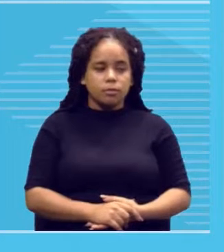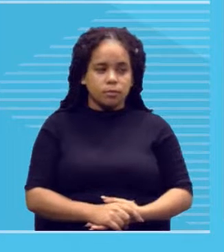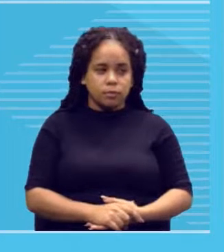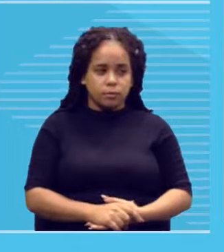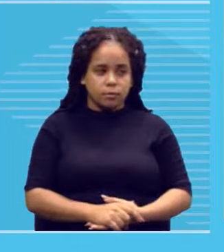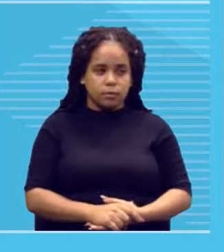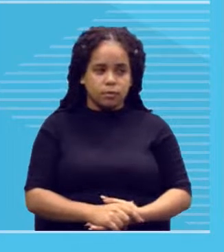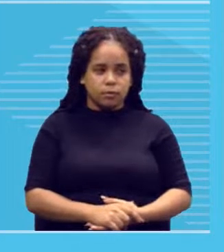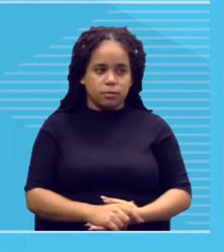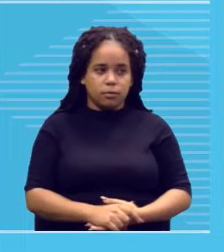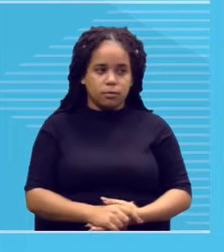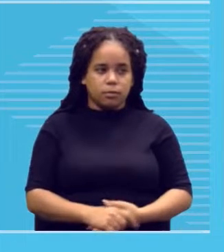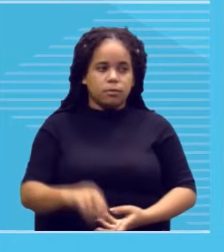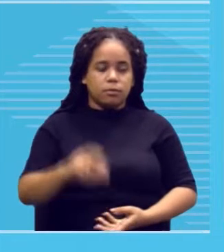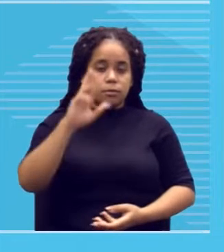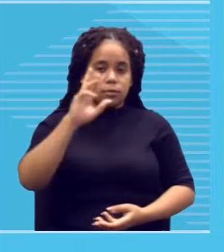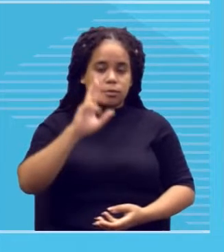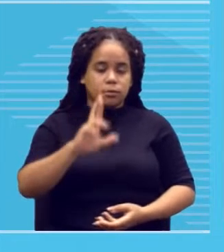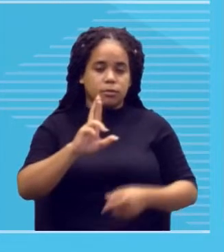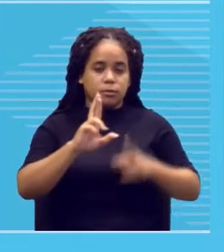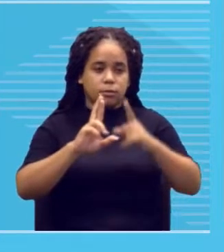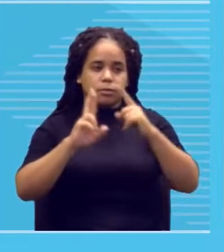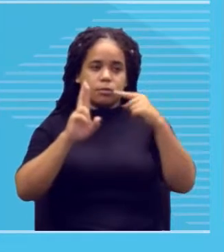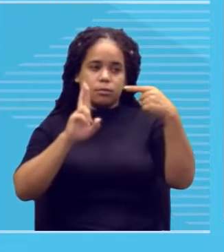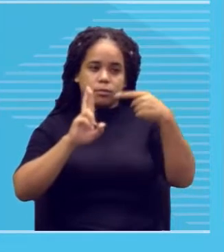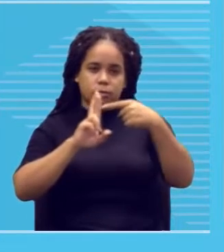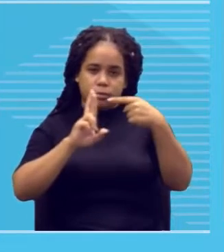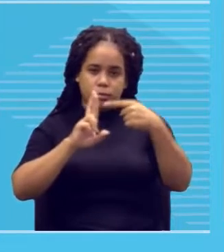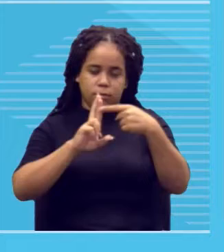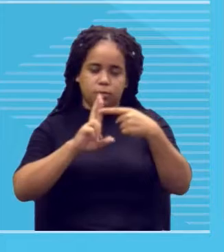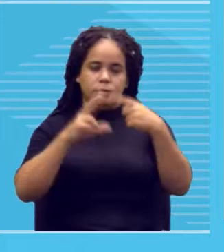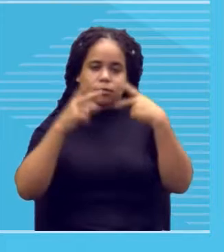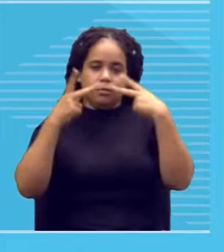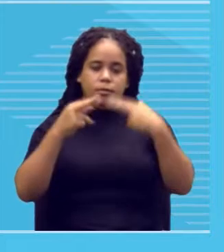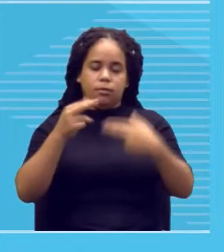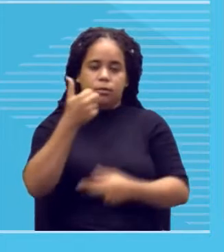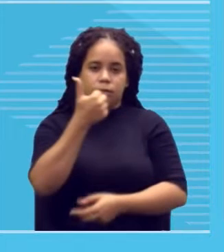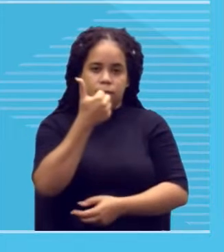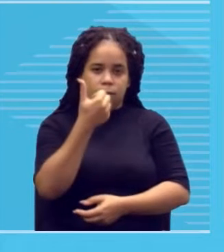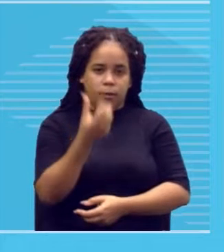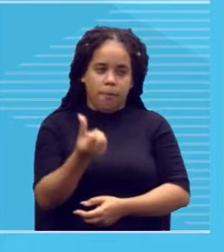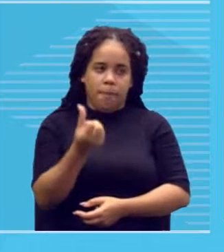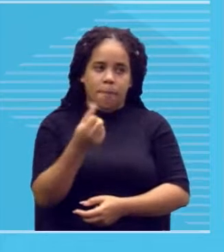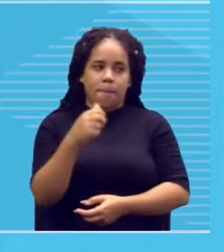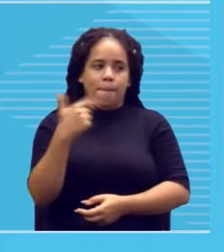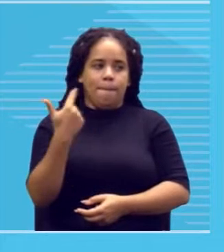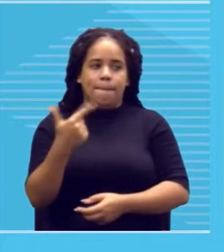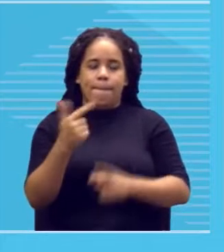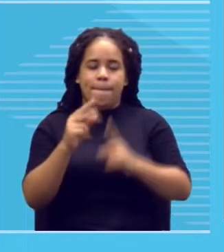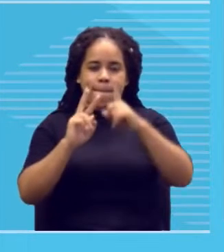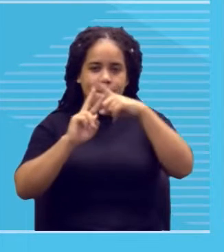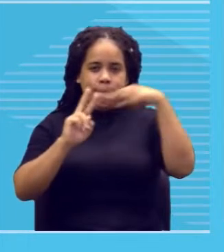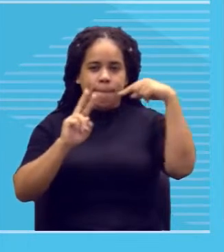o raio é 16 cm Gabriel André não tem